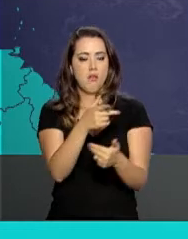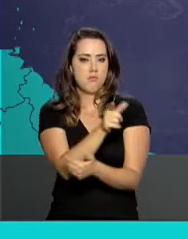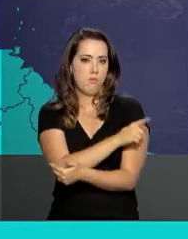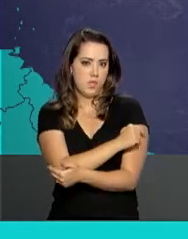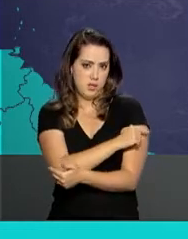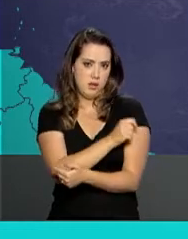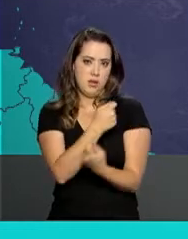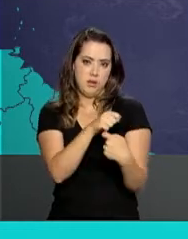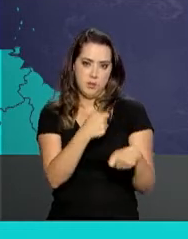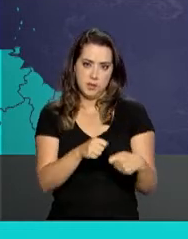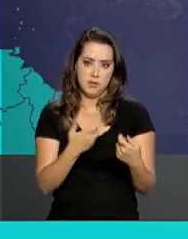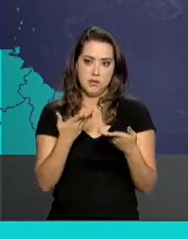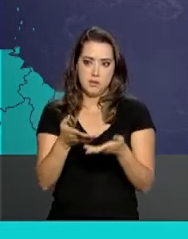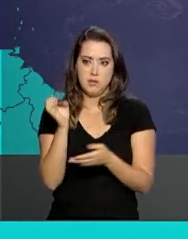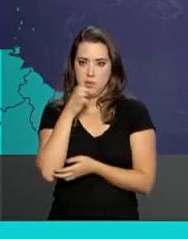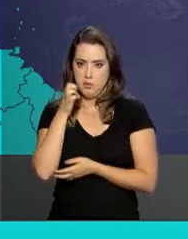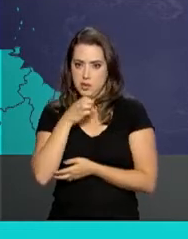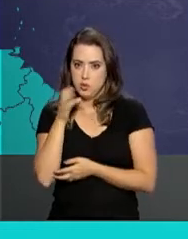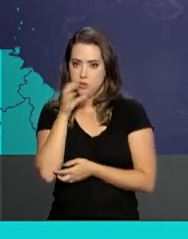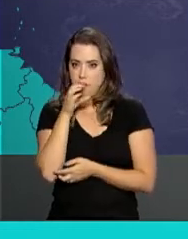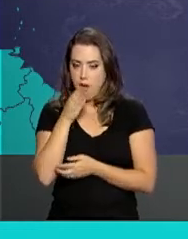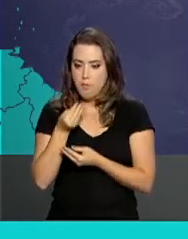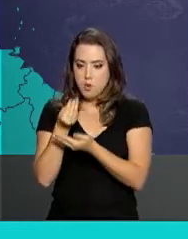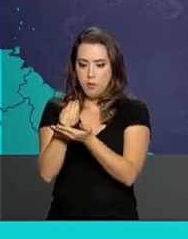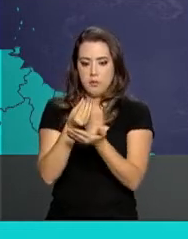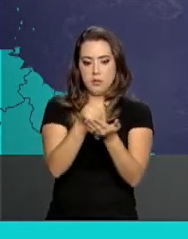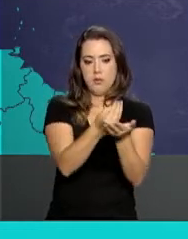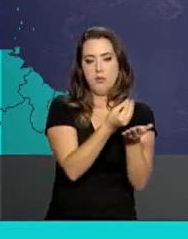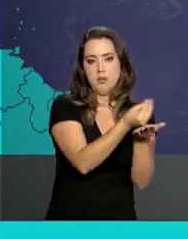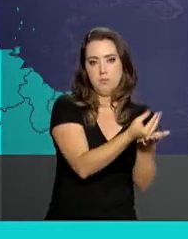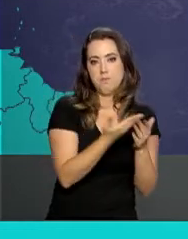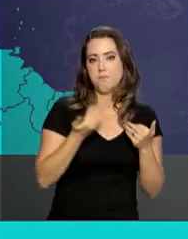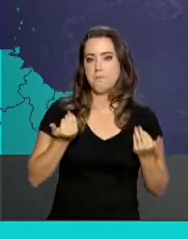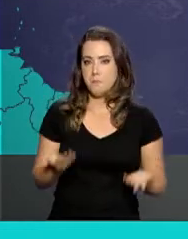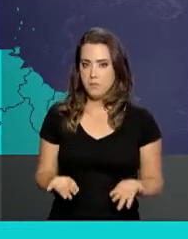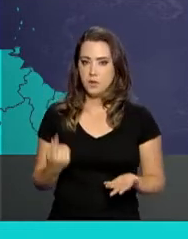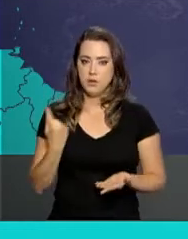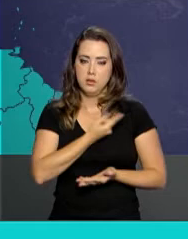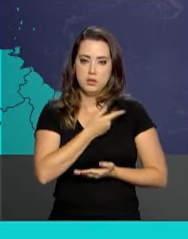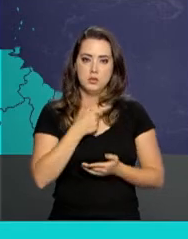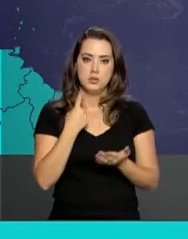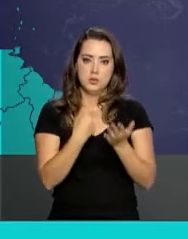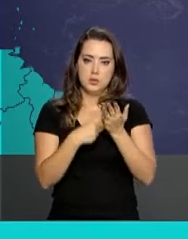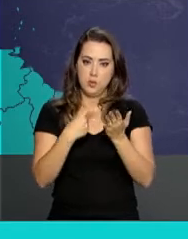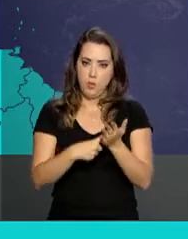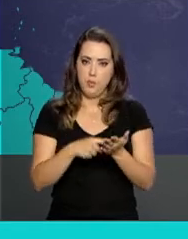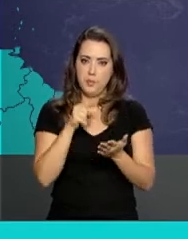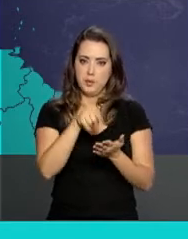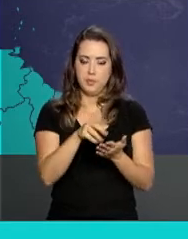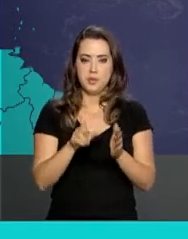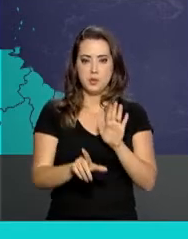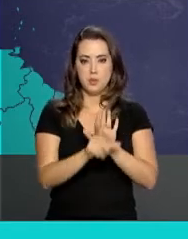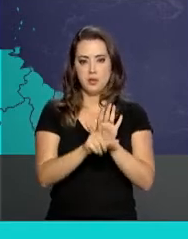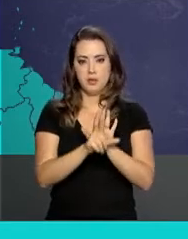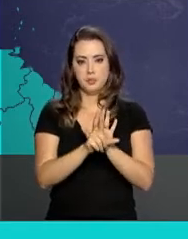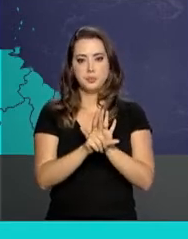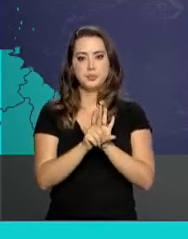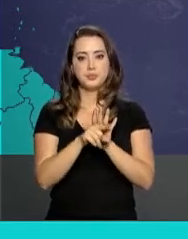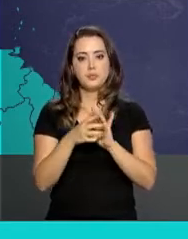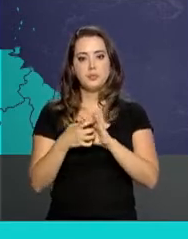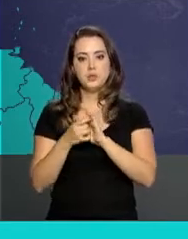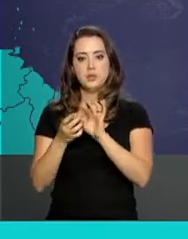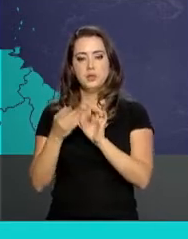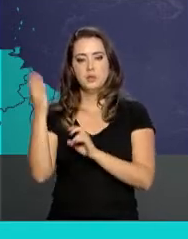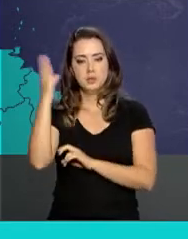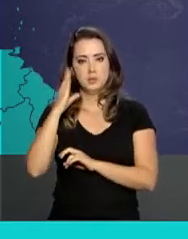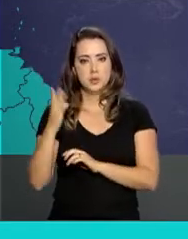essas necessidades emergenciais. Por isso, nós tivemos uma aprovação de uma lei que autorizou o